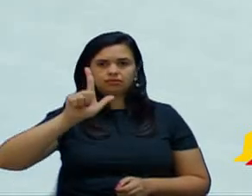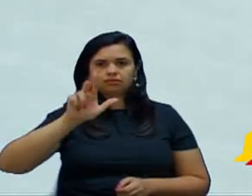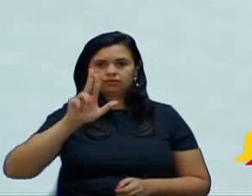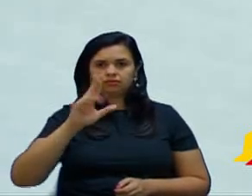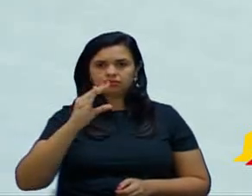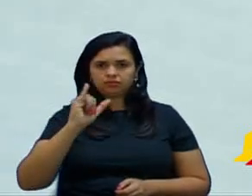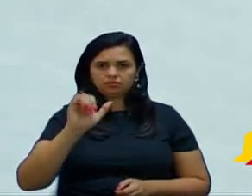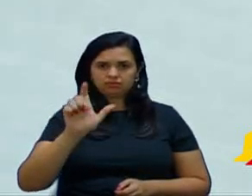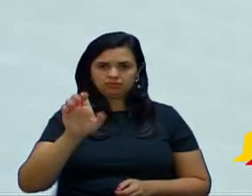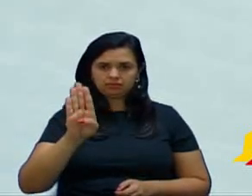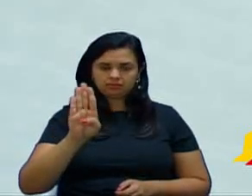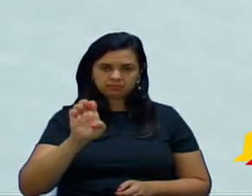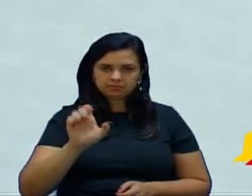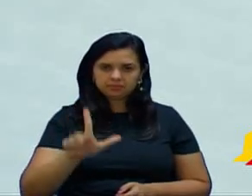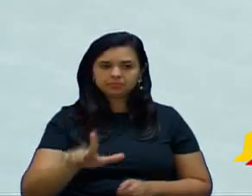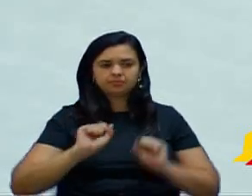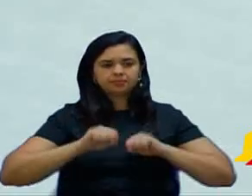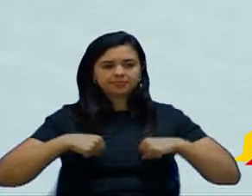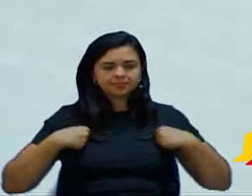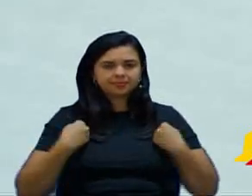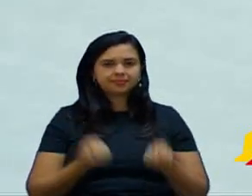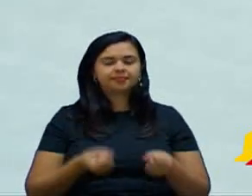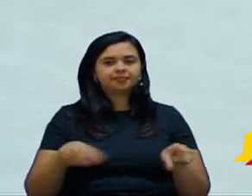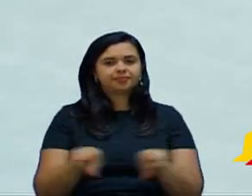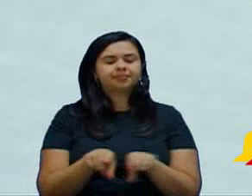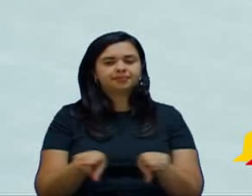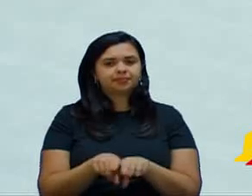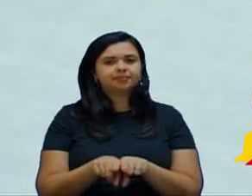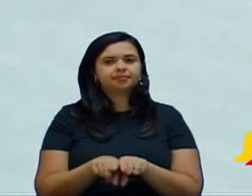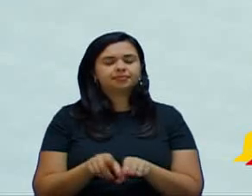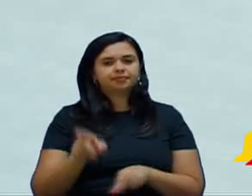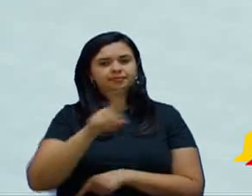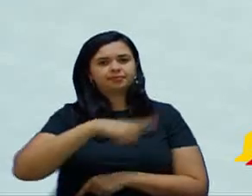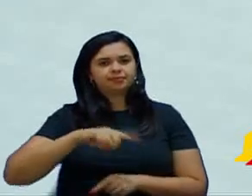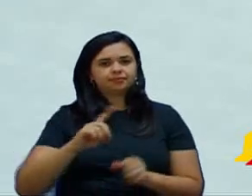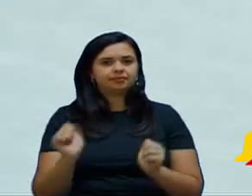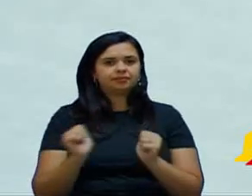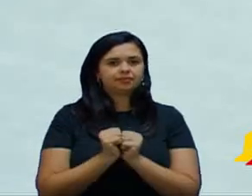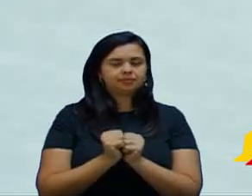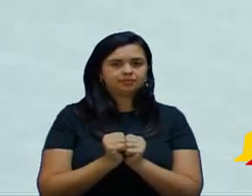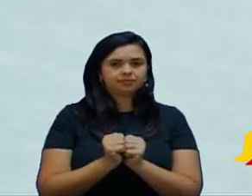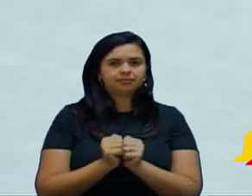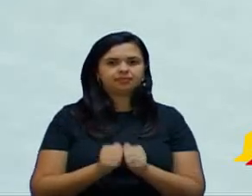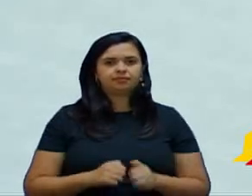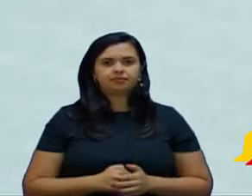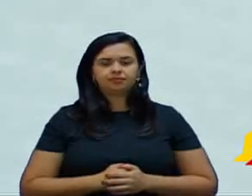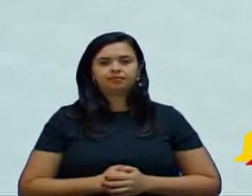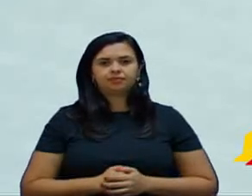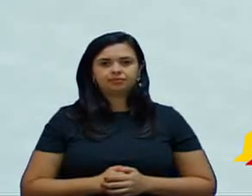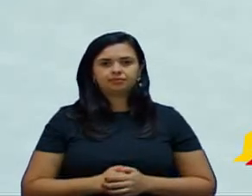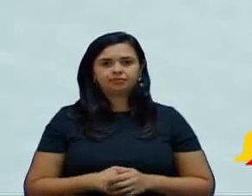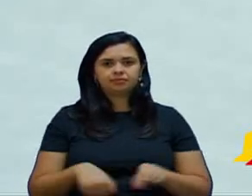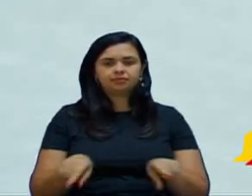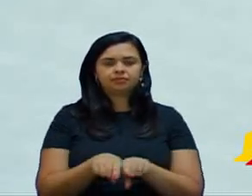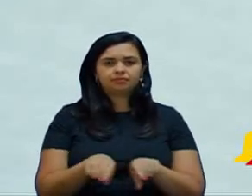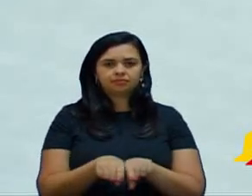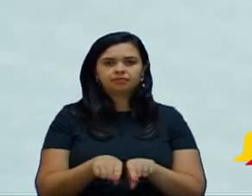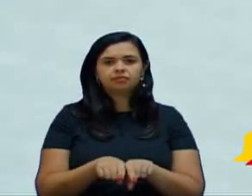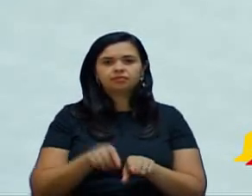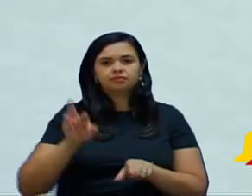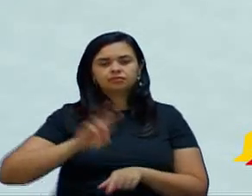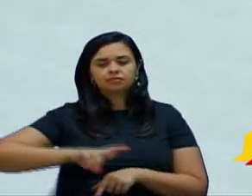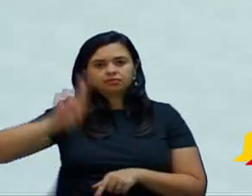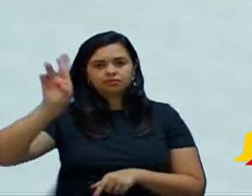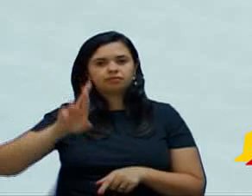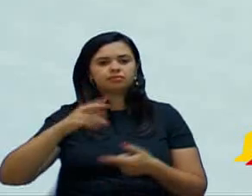trabalho bacana com todo o corpo docente ali presente. Então, eu quero ressaltar que, quando um professor, quando um diretor faz